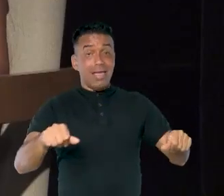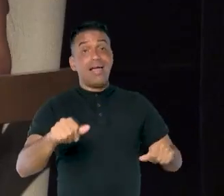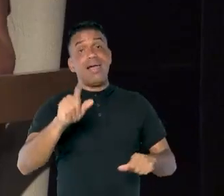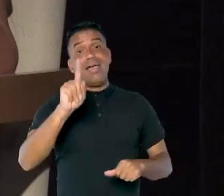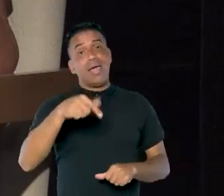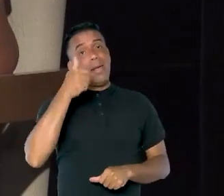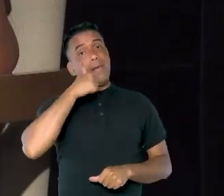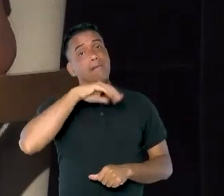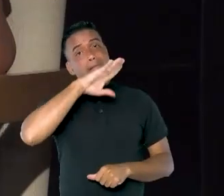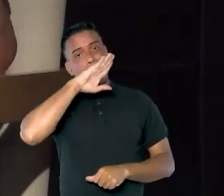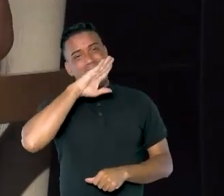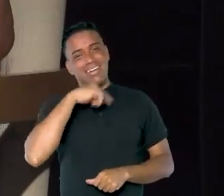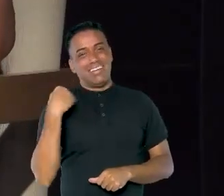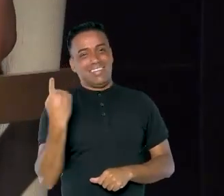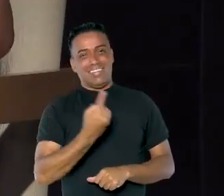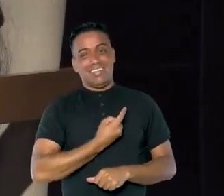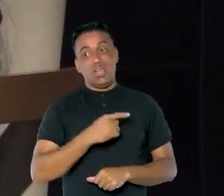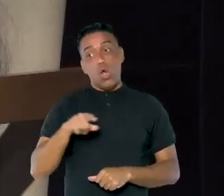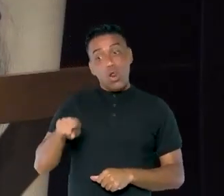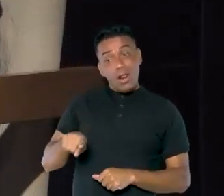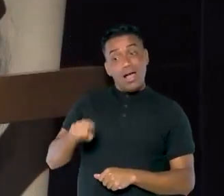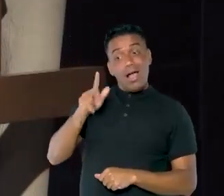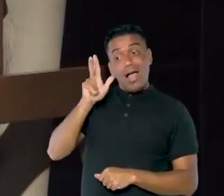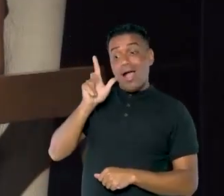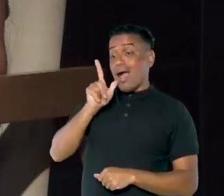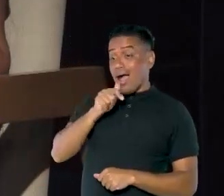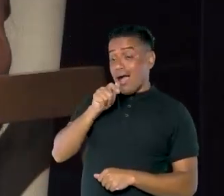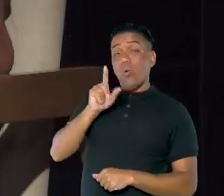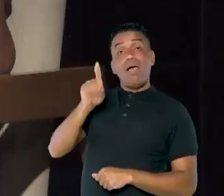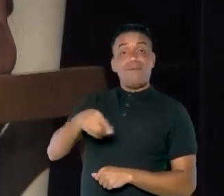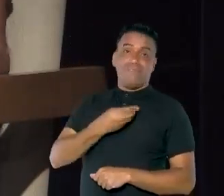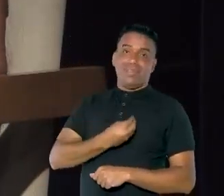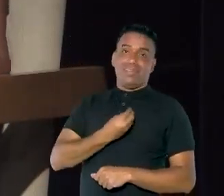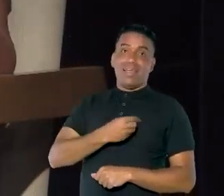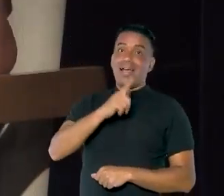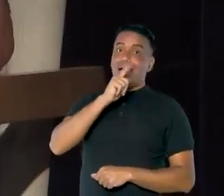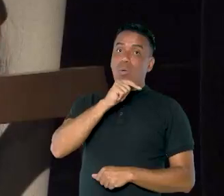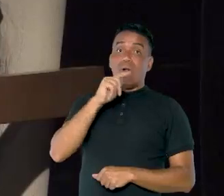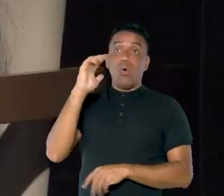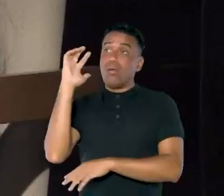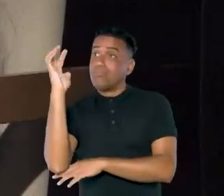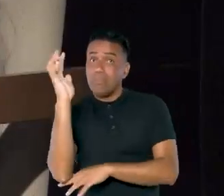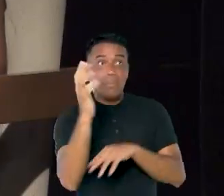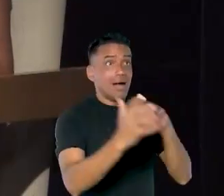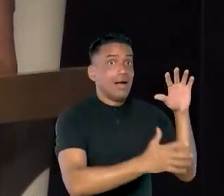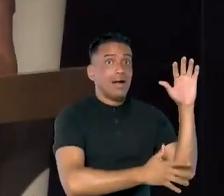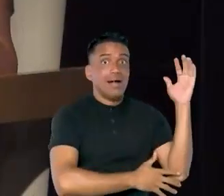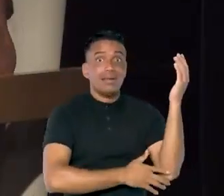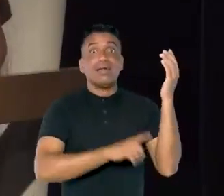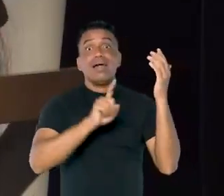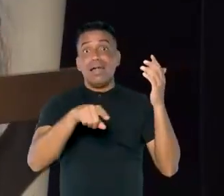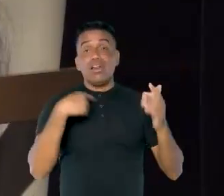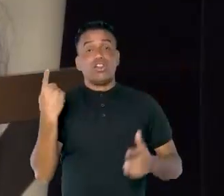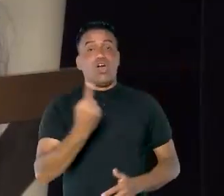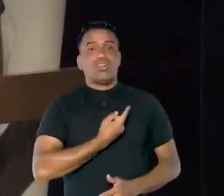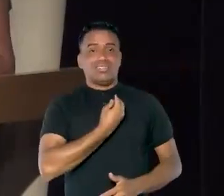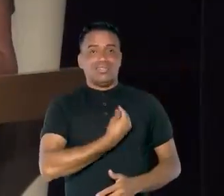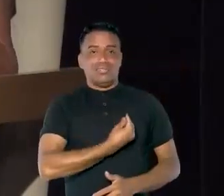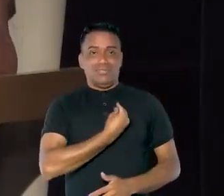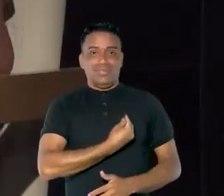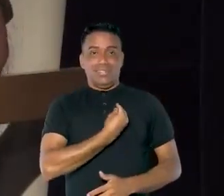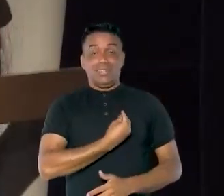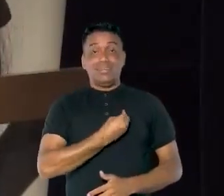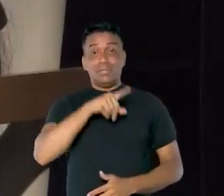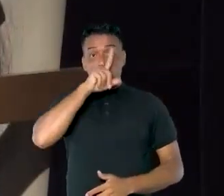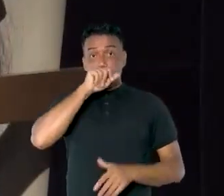mãe, olhando para a água, né, que ela é a vida, olhando para a mata, que ela é a nossa vida. Os pássaros fazem